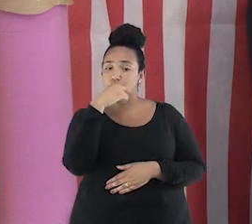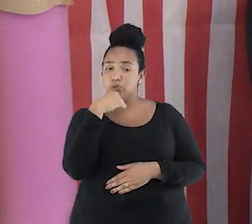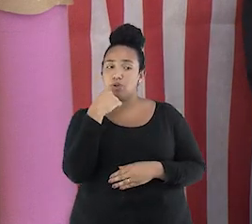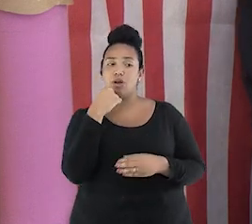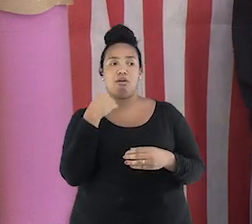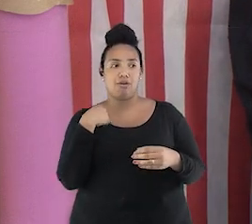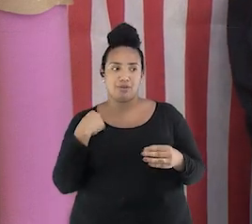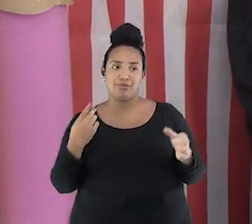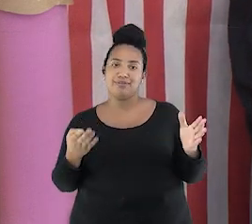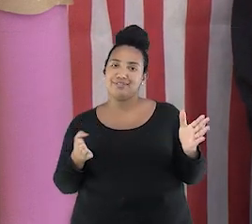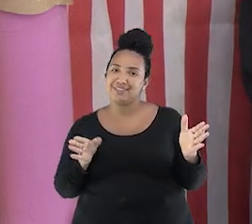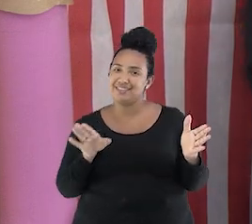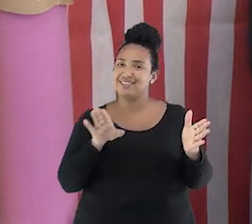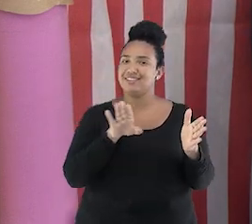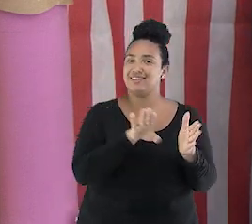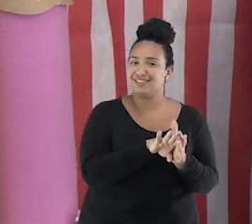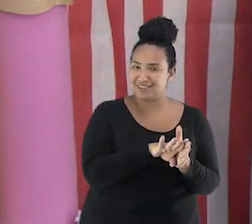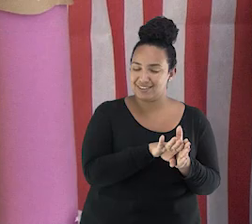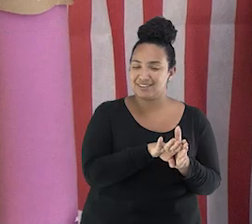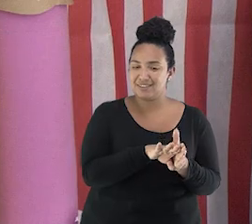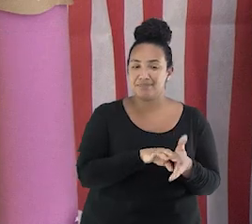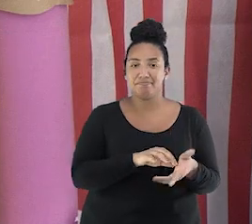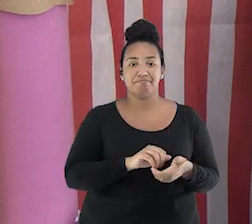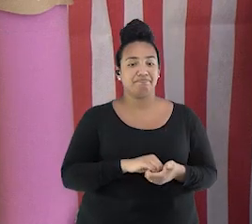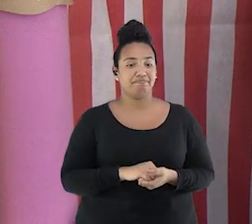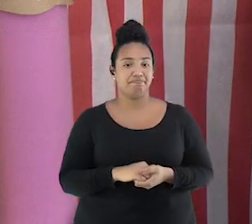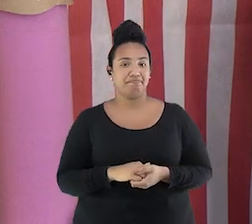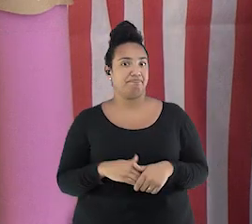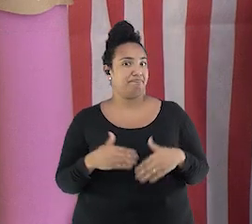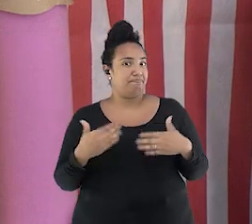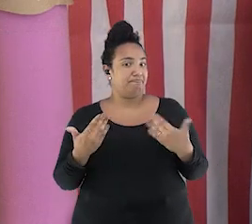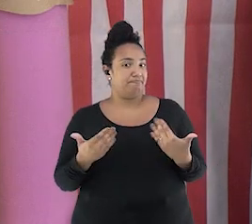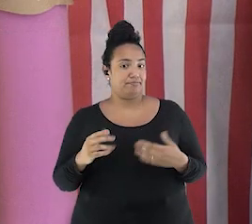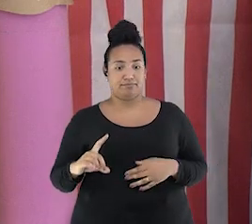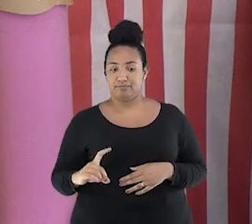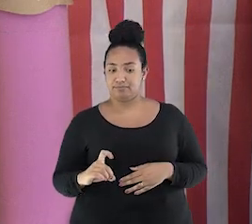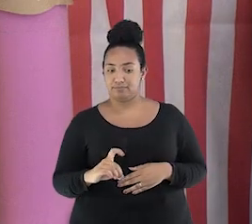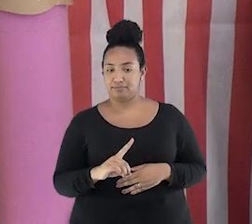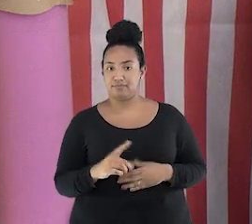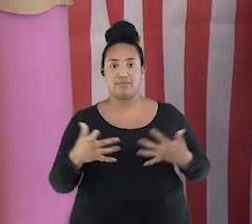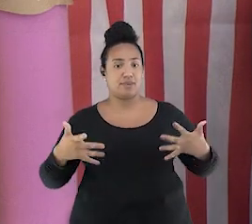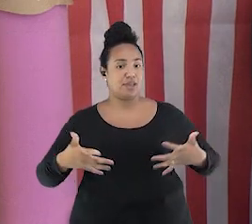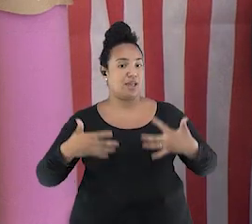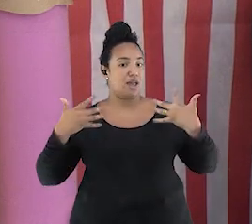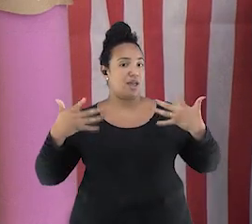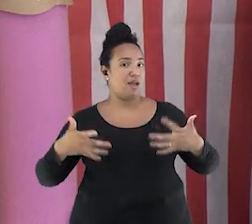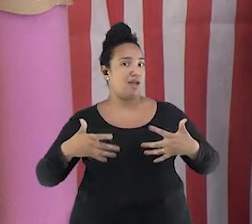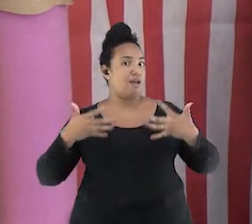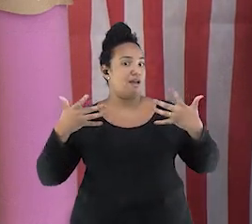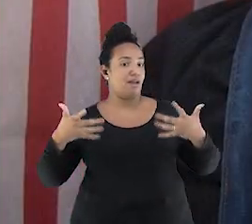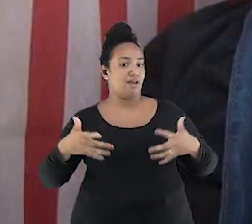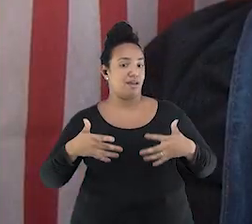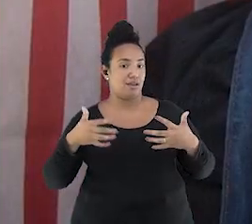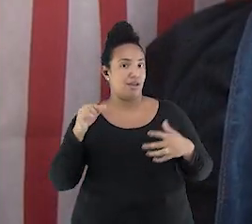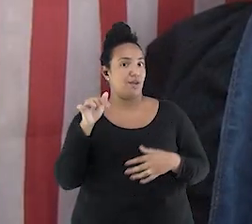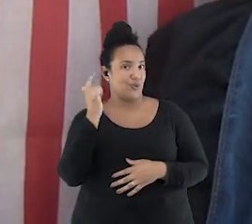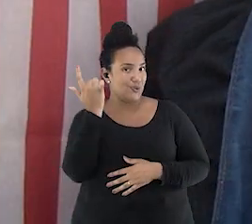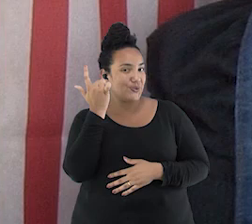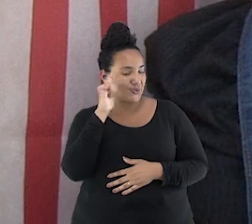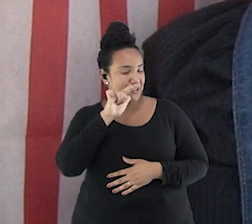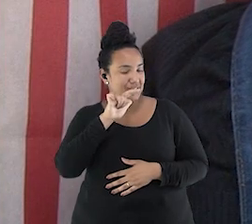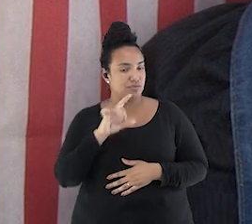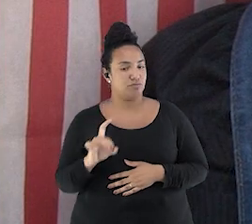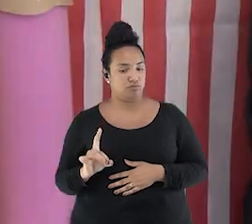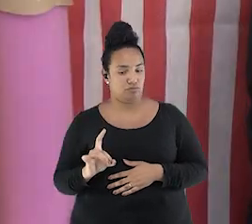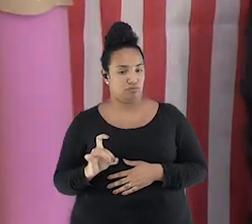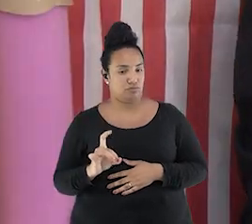lá. E o seu entusiasmo era tamanho que até conseguiu, de fato, andar um pouquinho